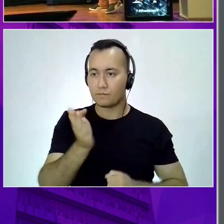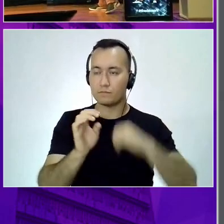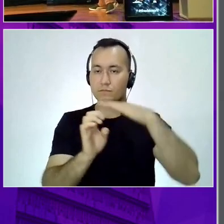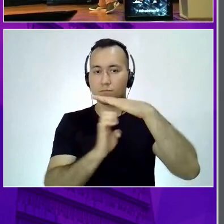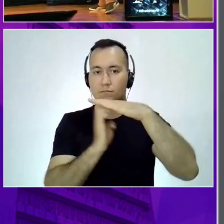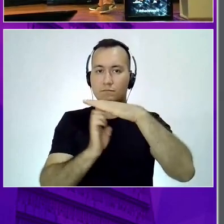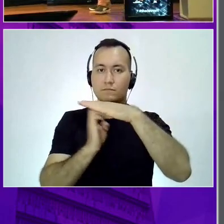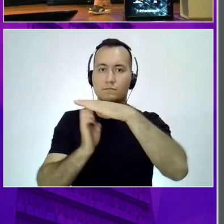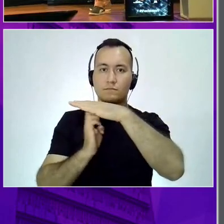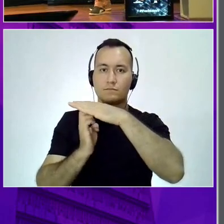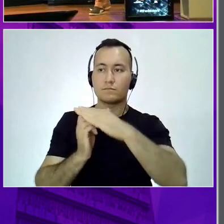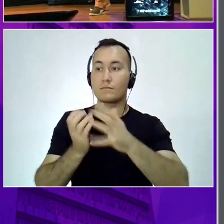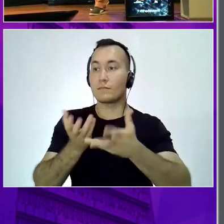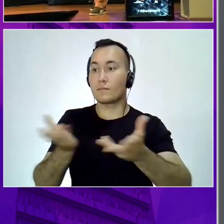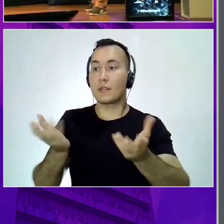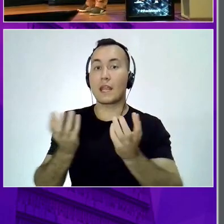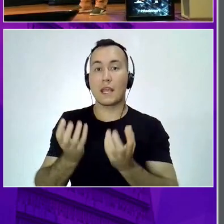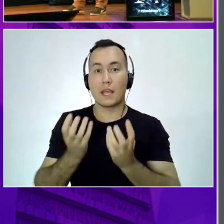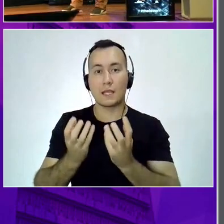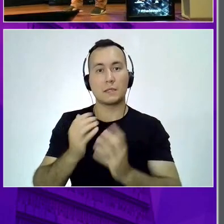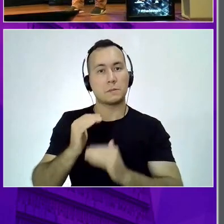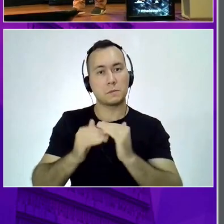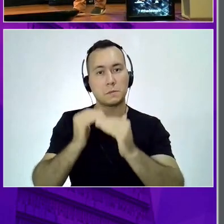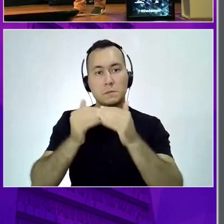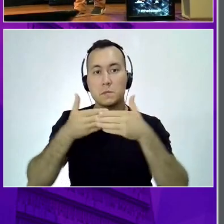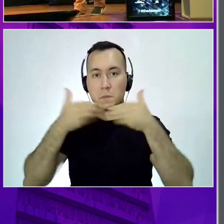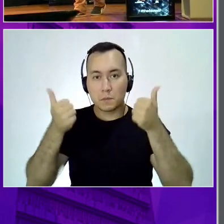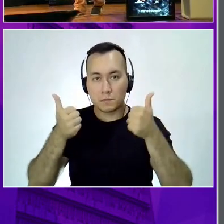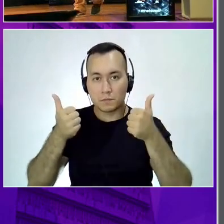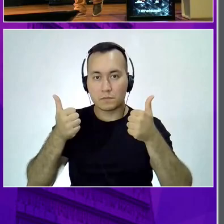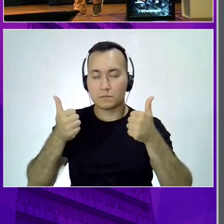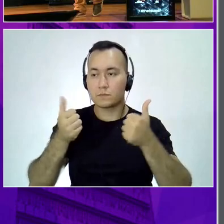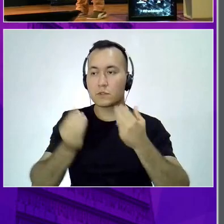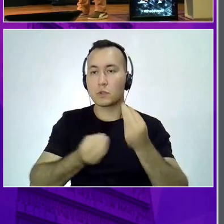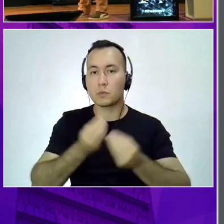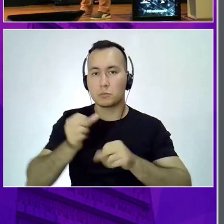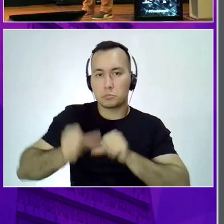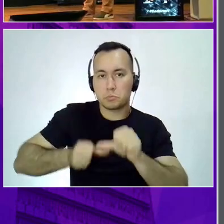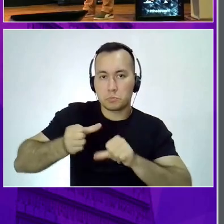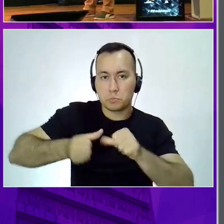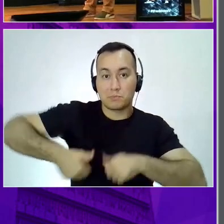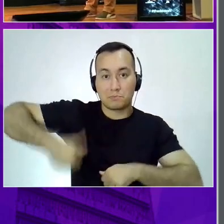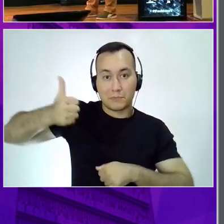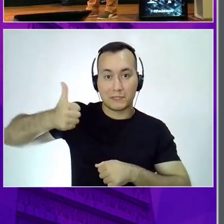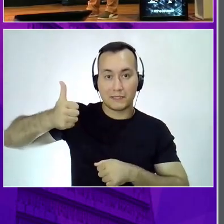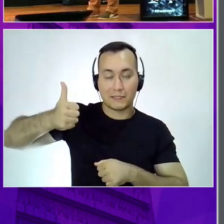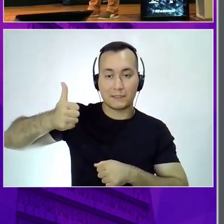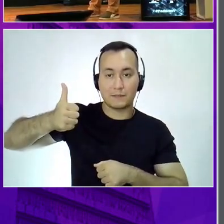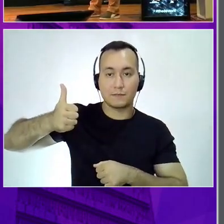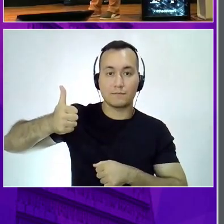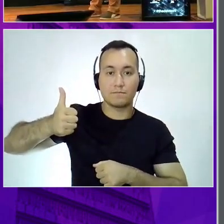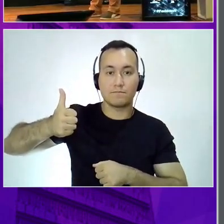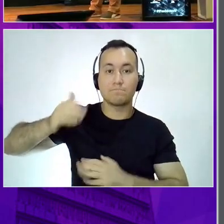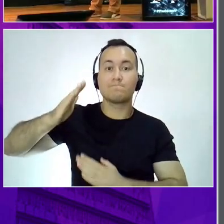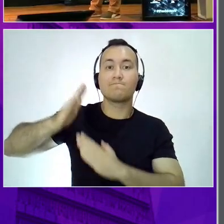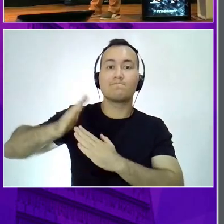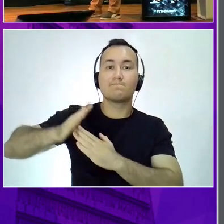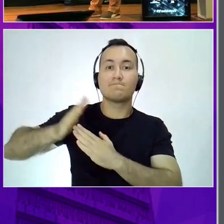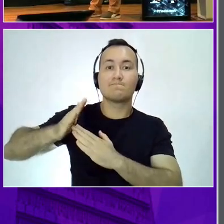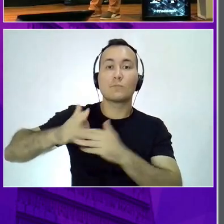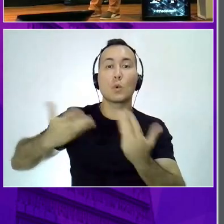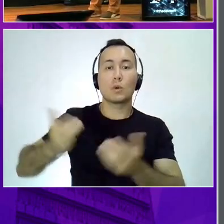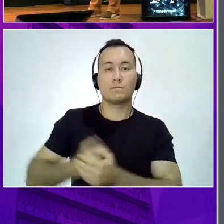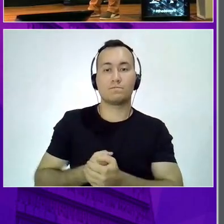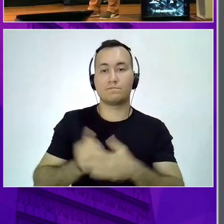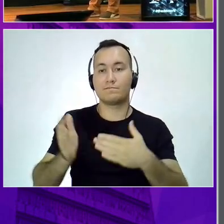A gente teve ali cultura resistente à mudança, com 43%, e resistência da